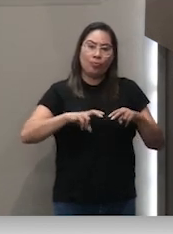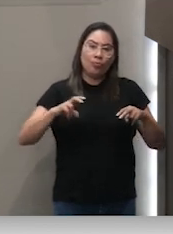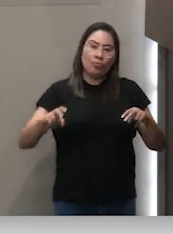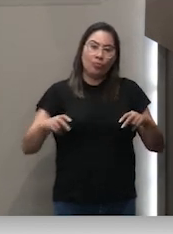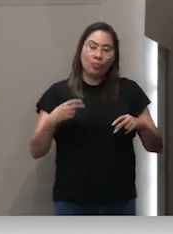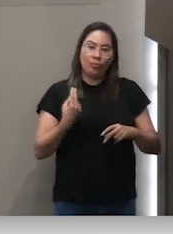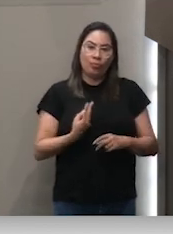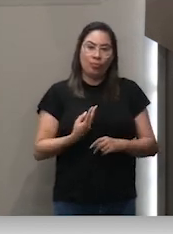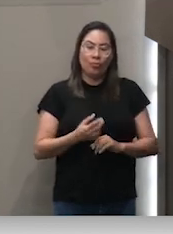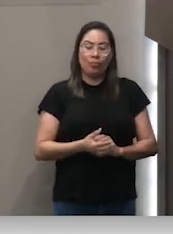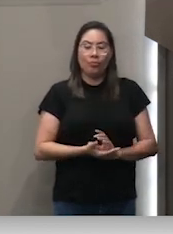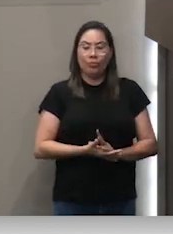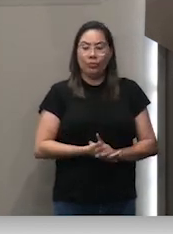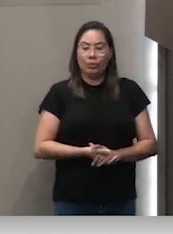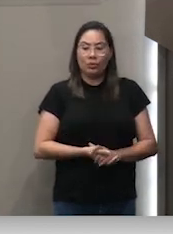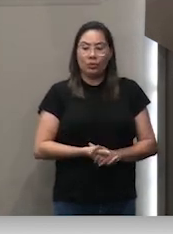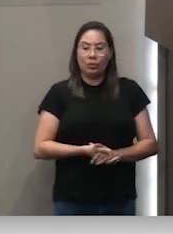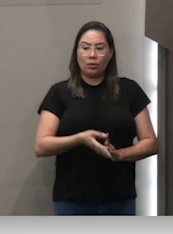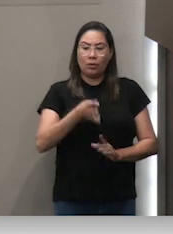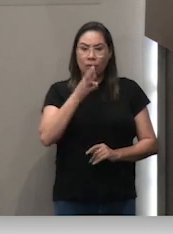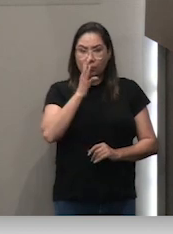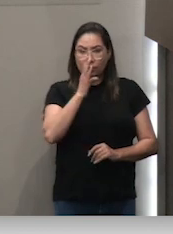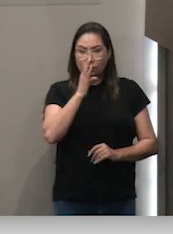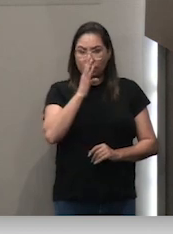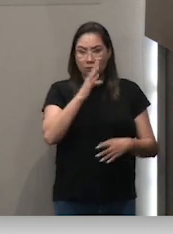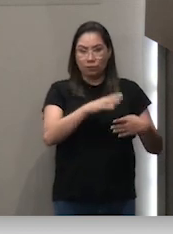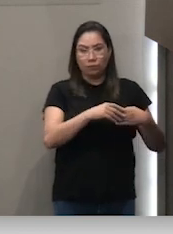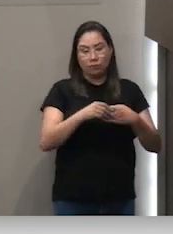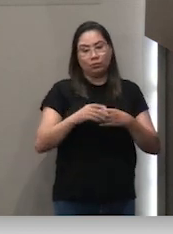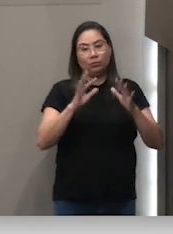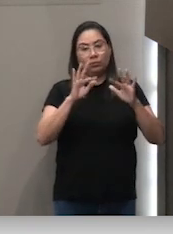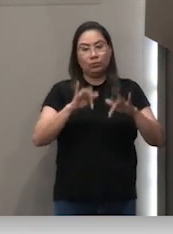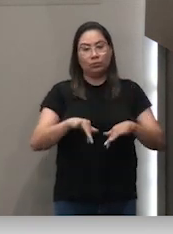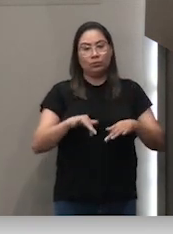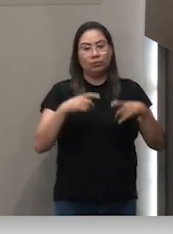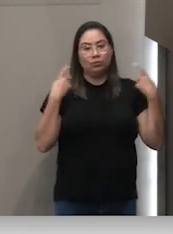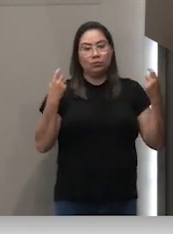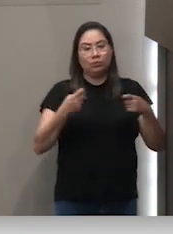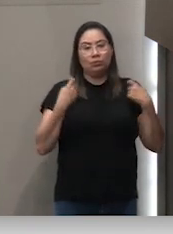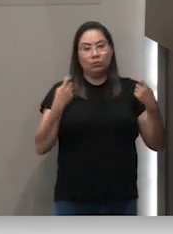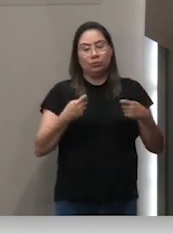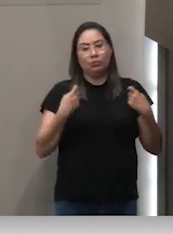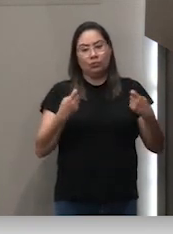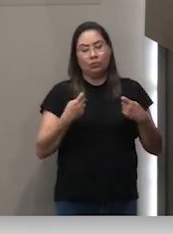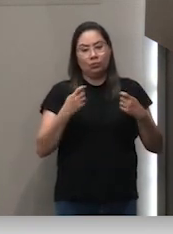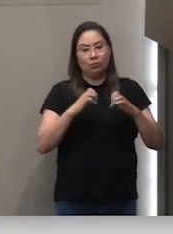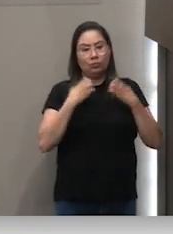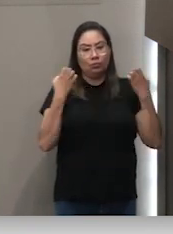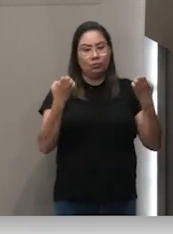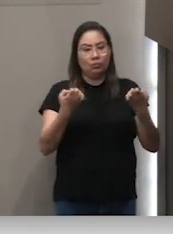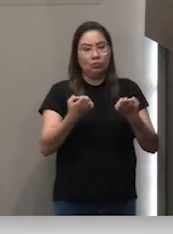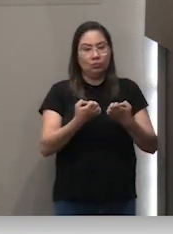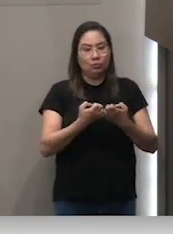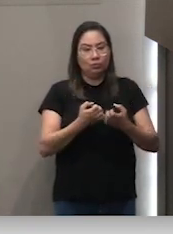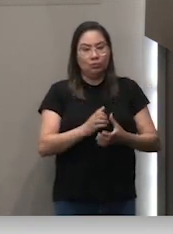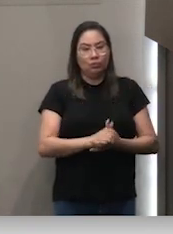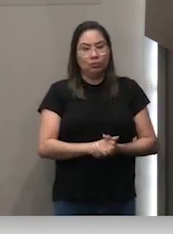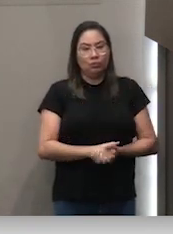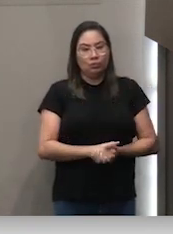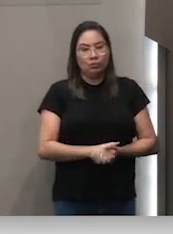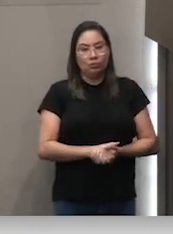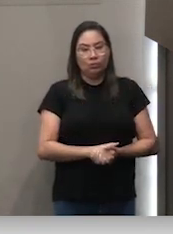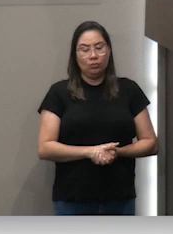dois e prestigiar e acompanhar o encerramento do evento. Um evento de